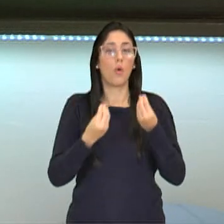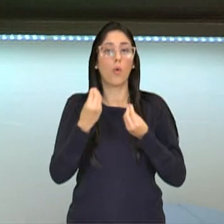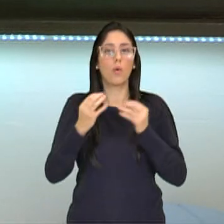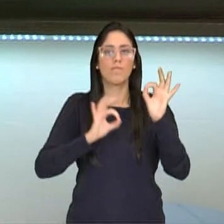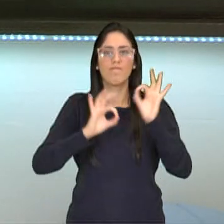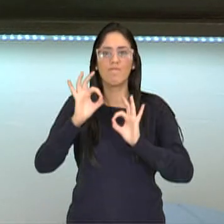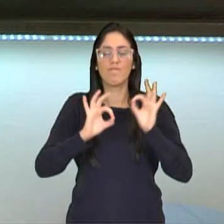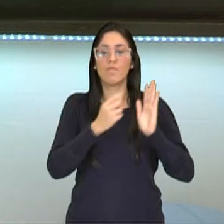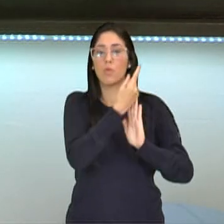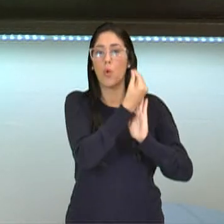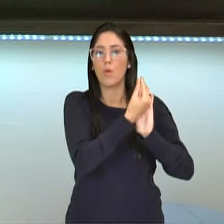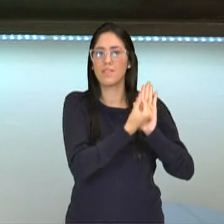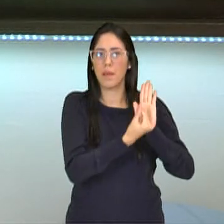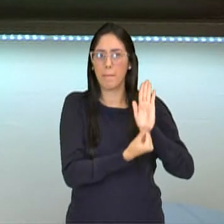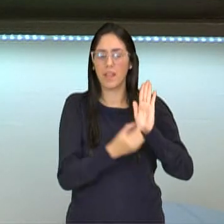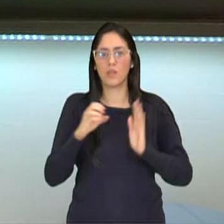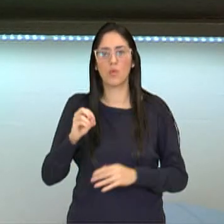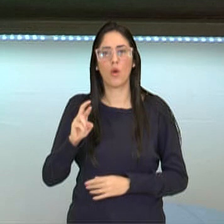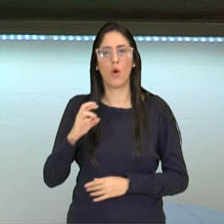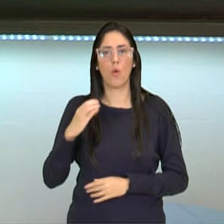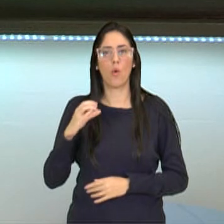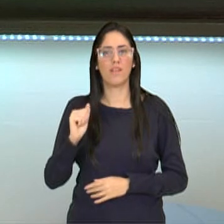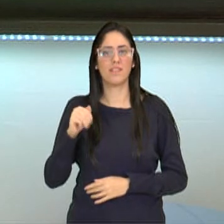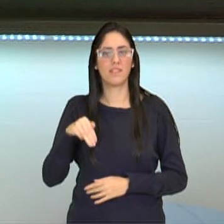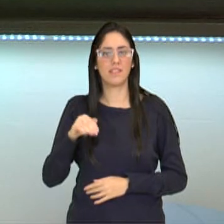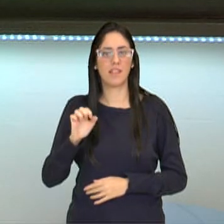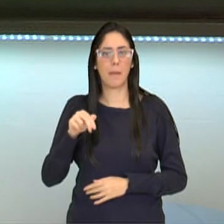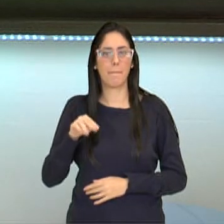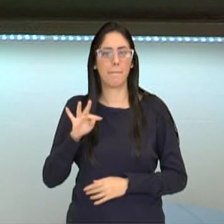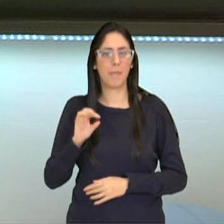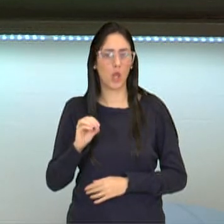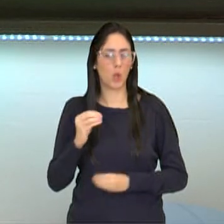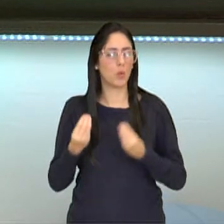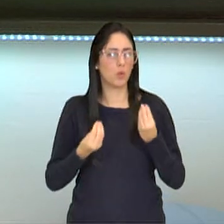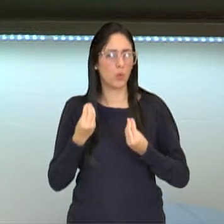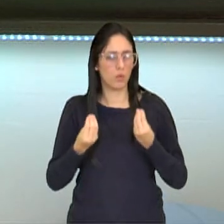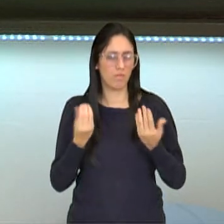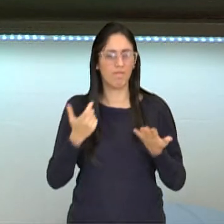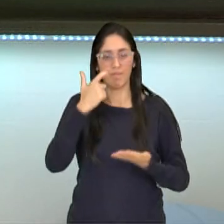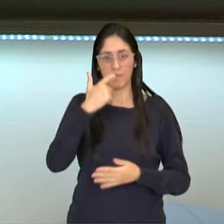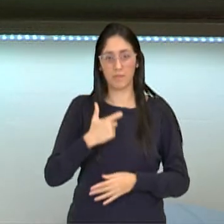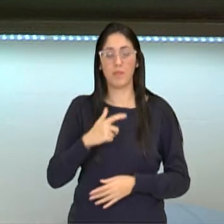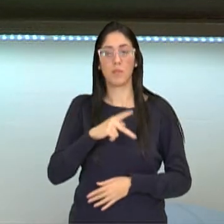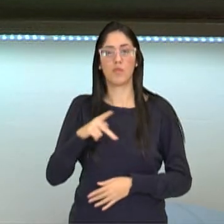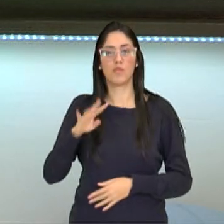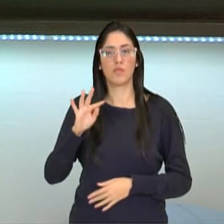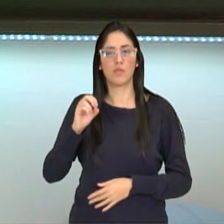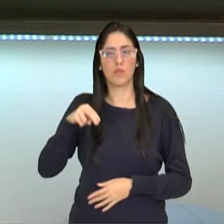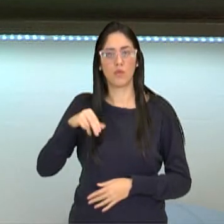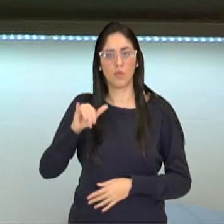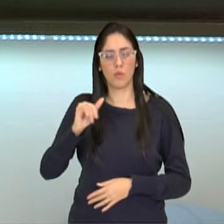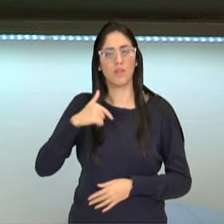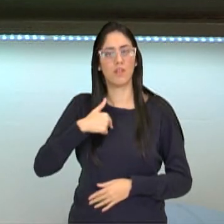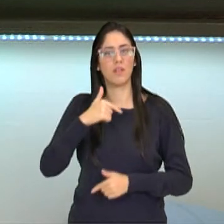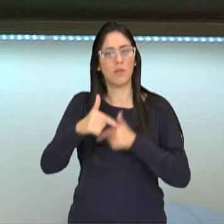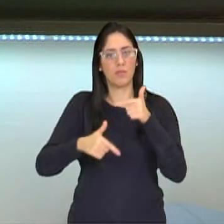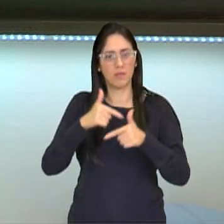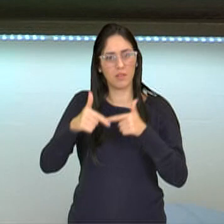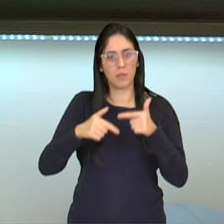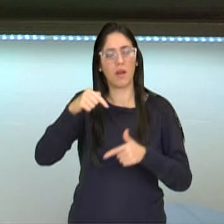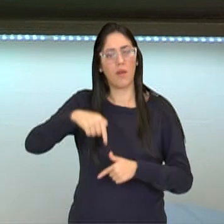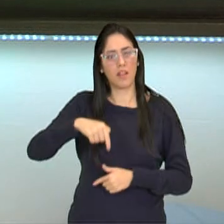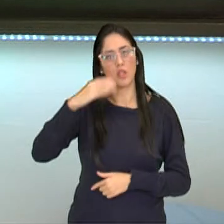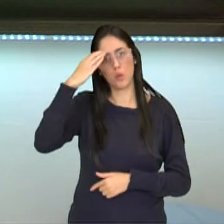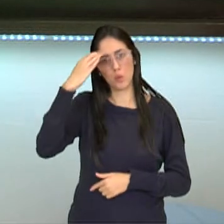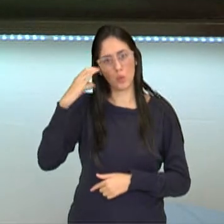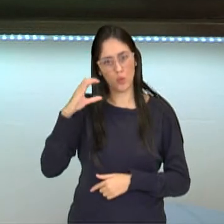um orçamento estabelecendo metas, gente. Eu sou o professor Tony, trabalho aqui no Colégio Estadual do Paraná, aqui em